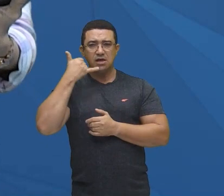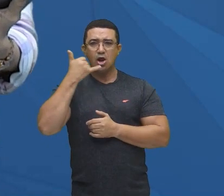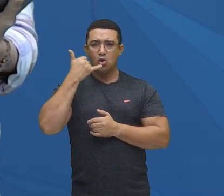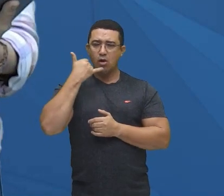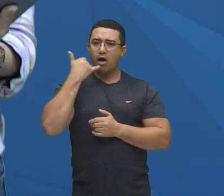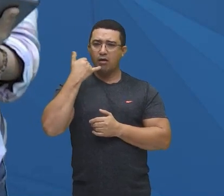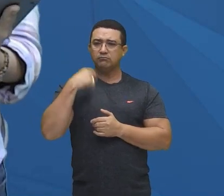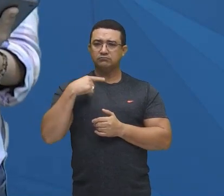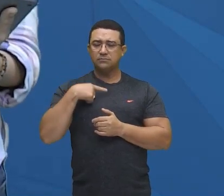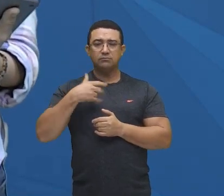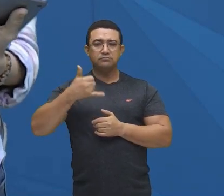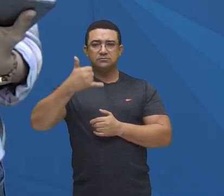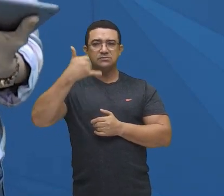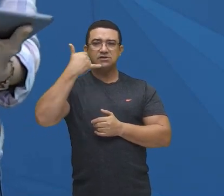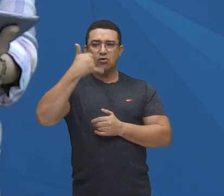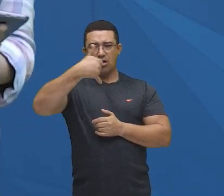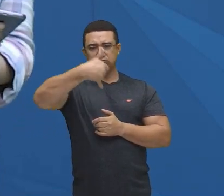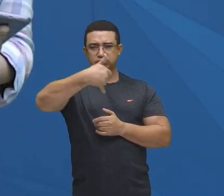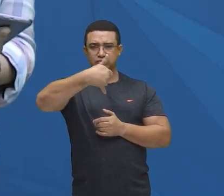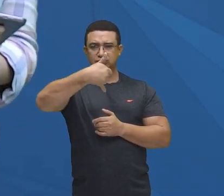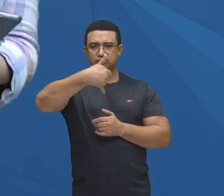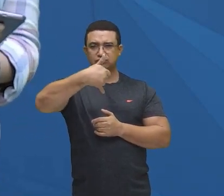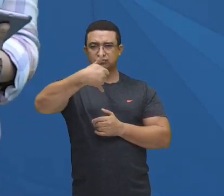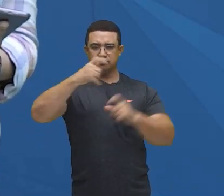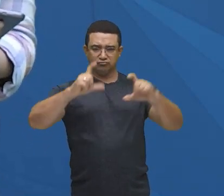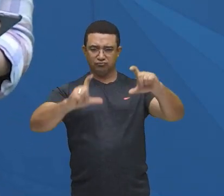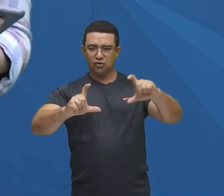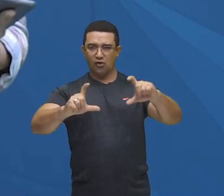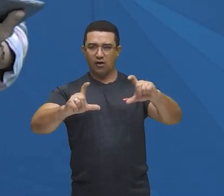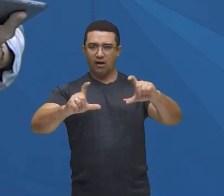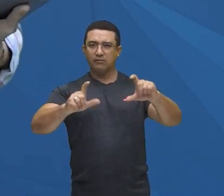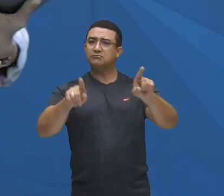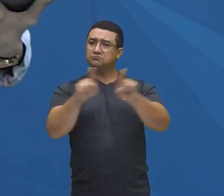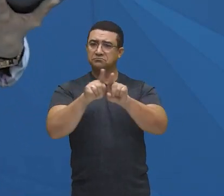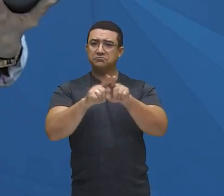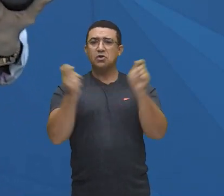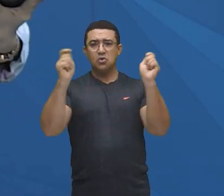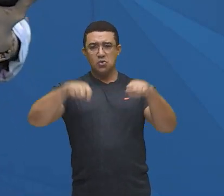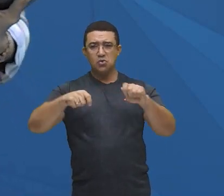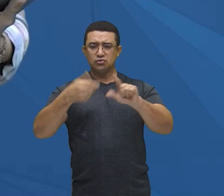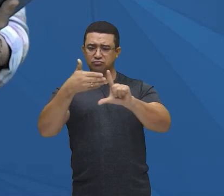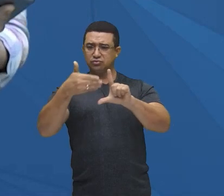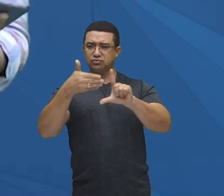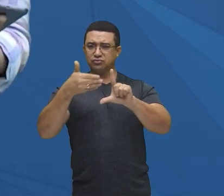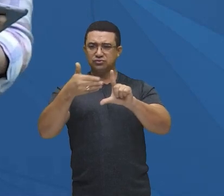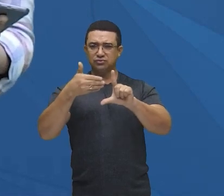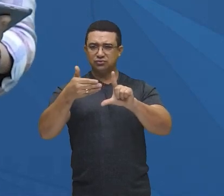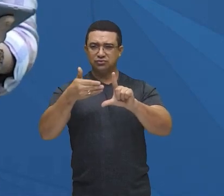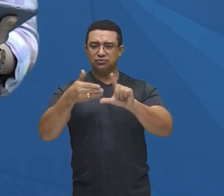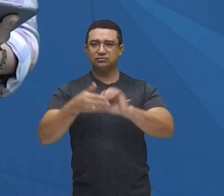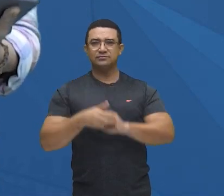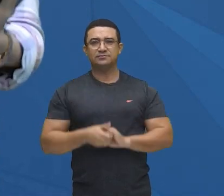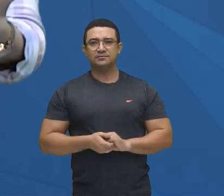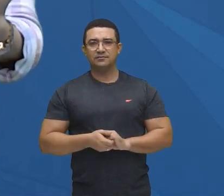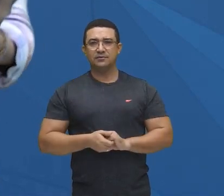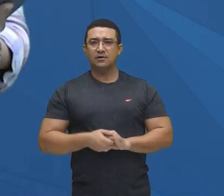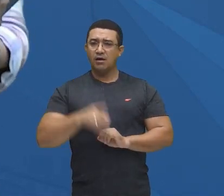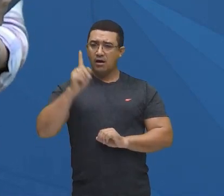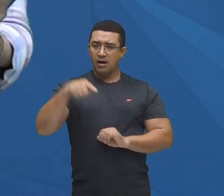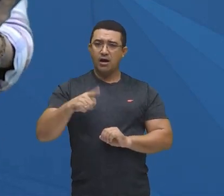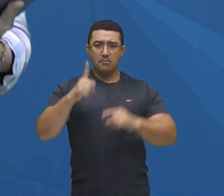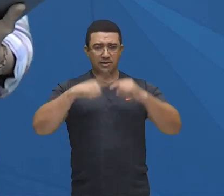na frente, na câmera frontal, mas você também tem a possibilidade de usar a outra câmera, né? Então, é um equipamento que